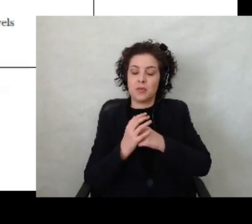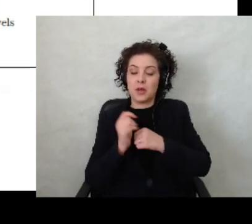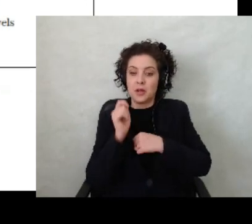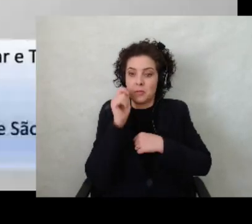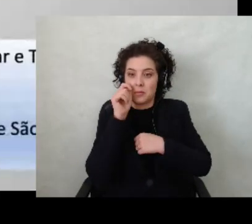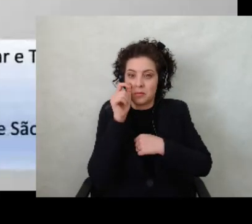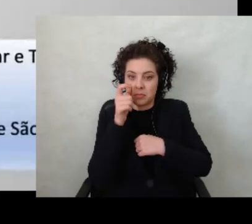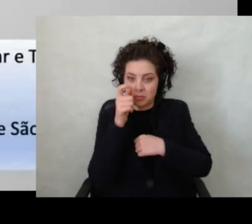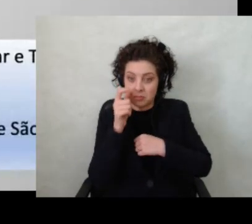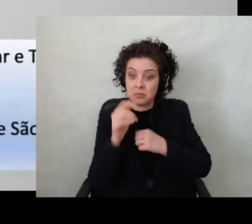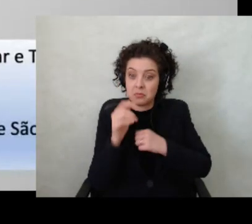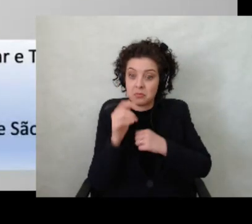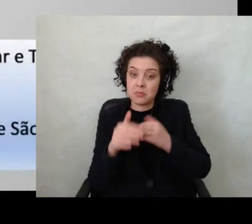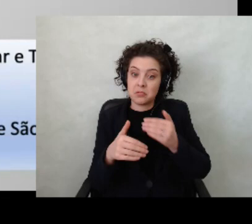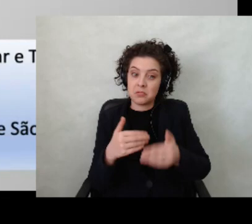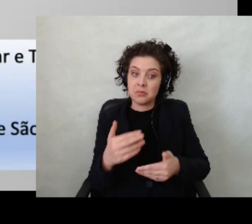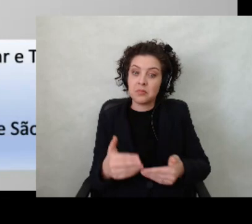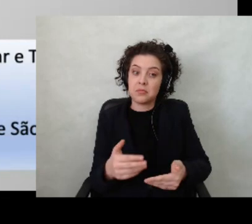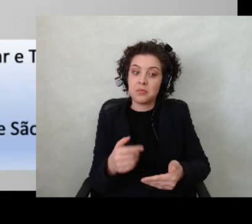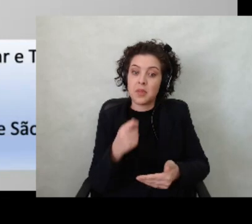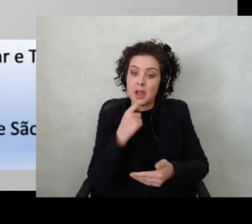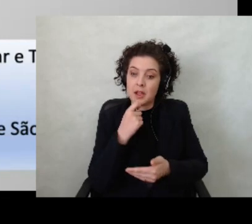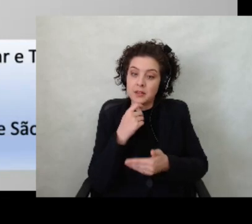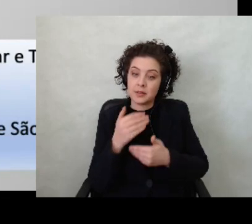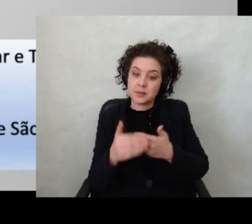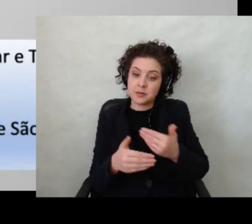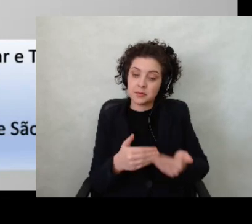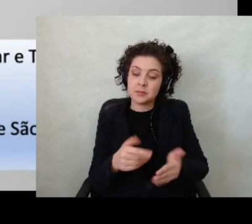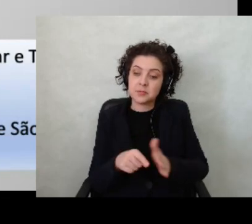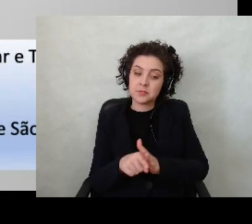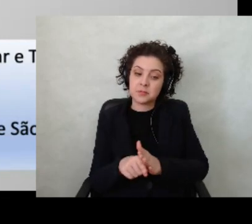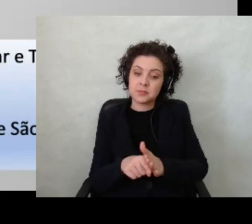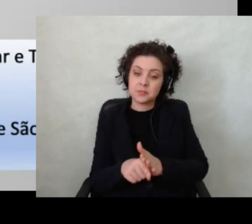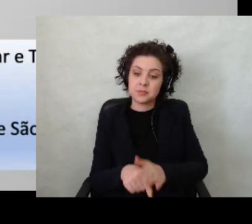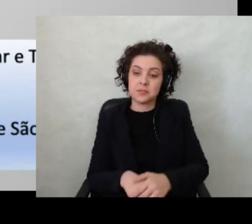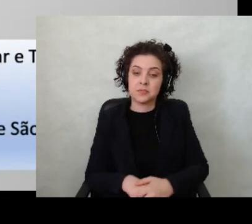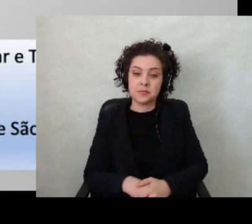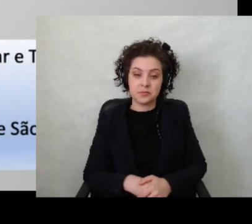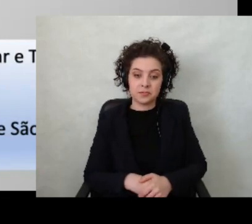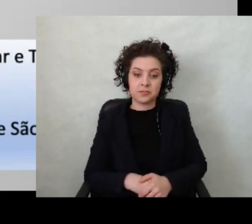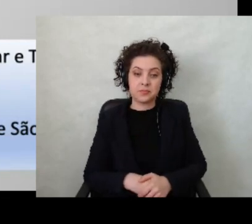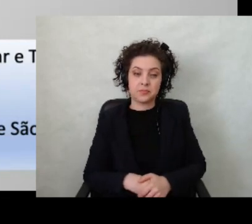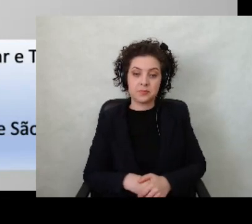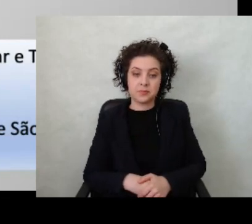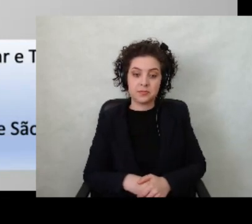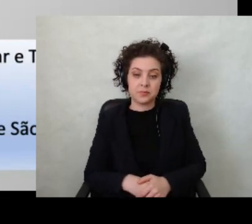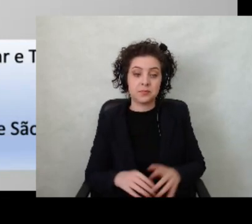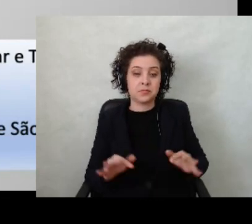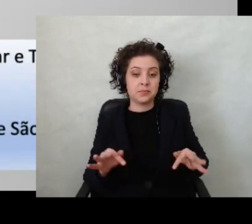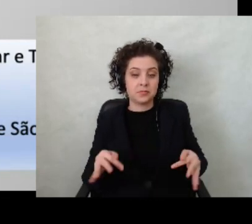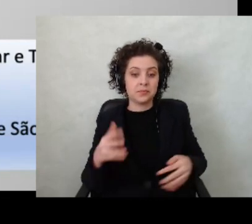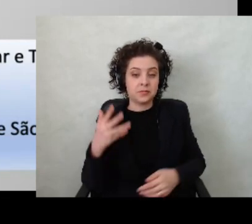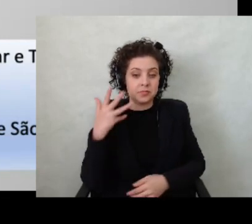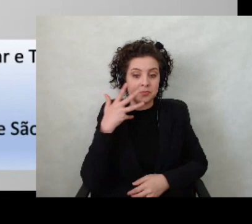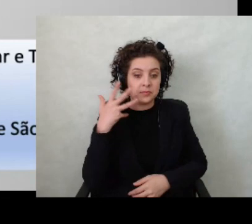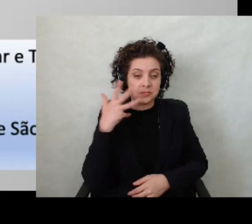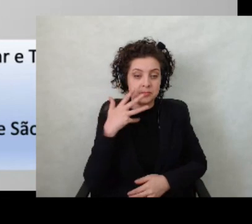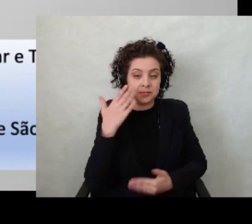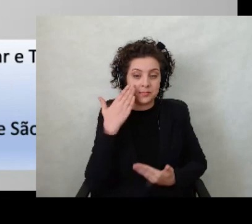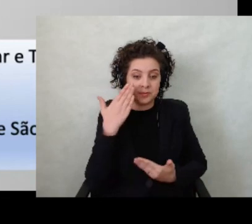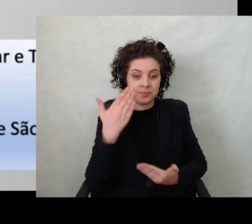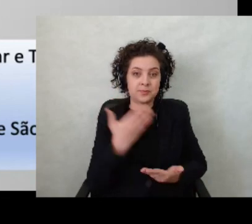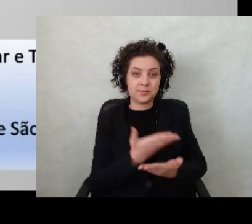que também estão em andamento. Bem, eu gostaria de finalizar, né, a minha apresentação agradecendo a todos os